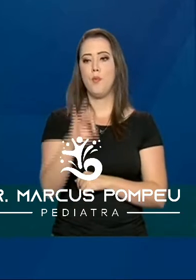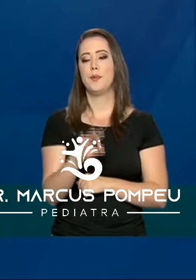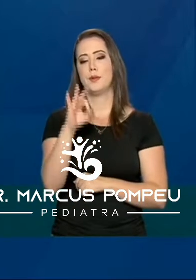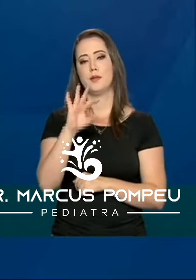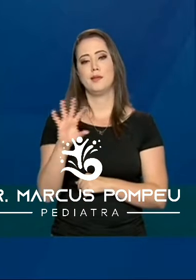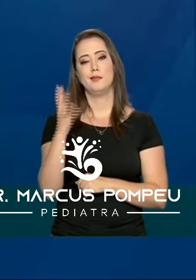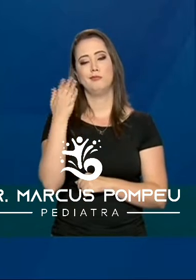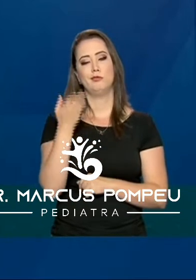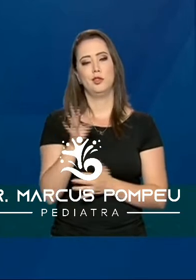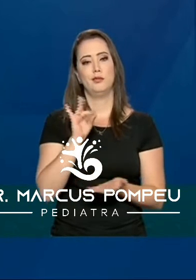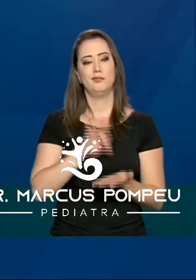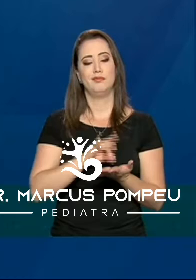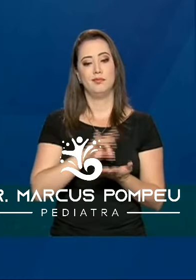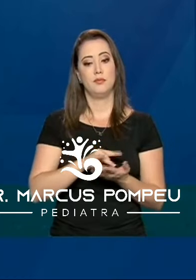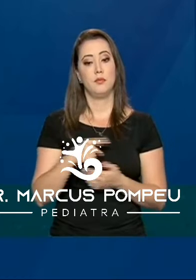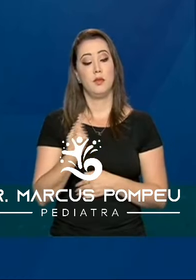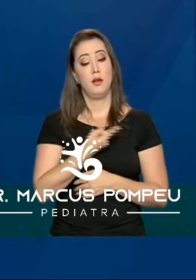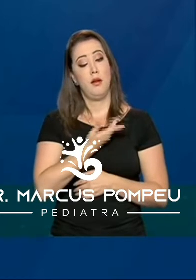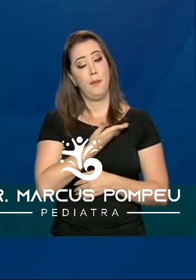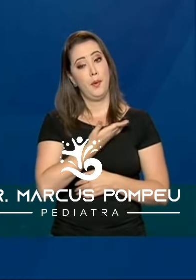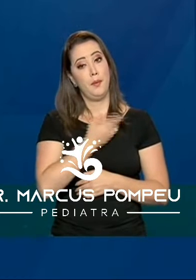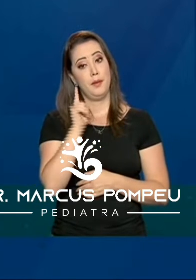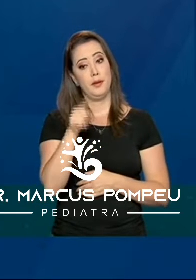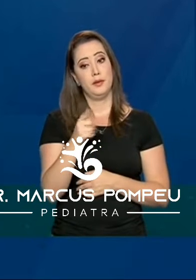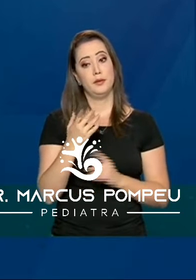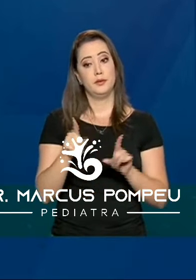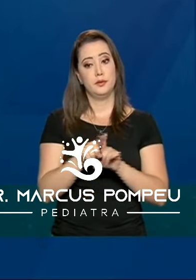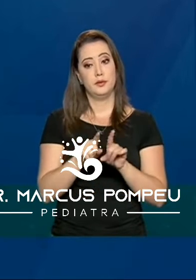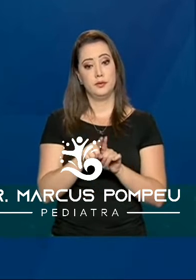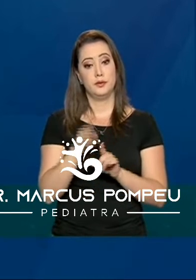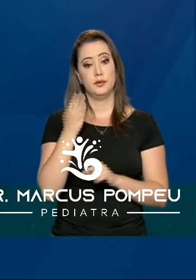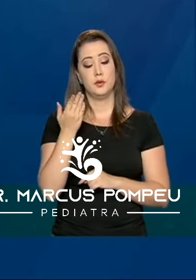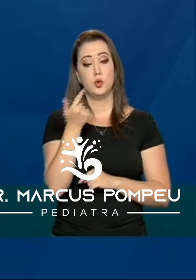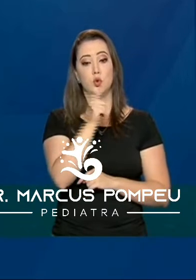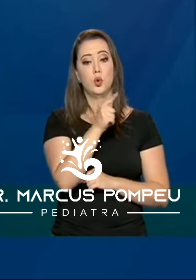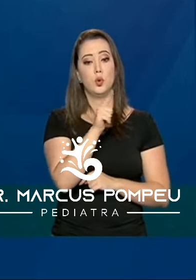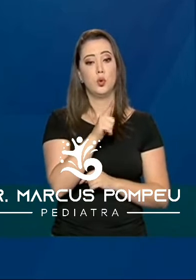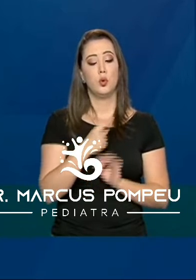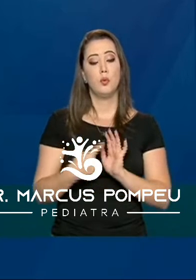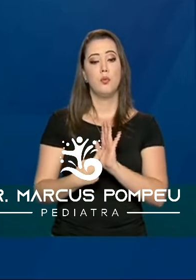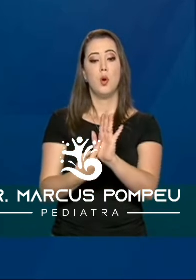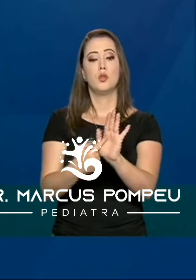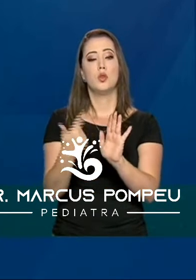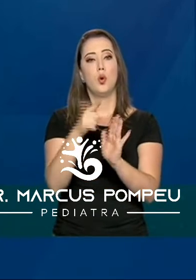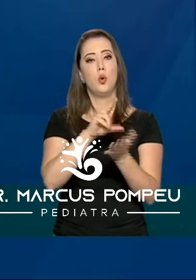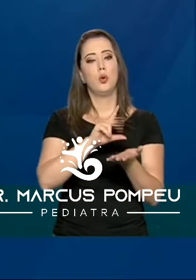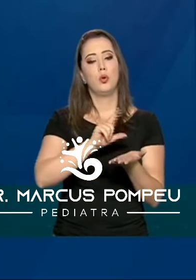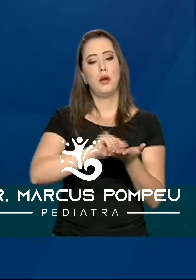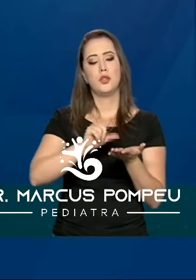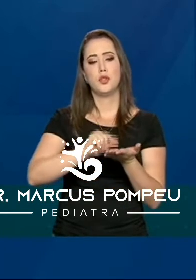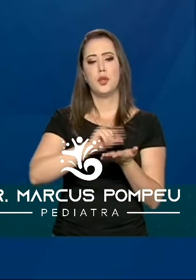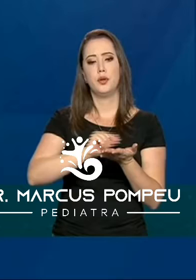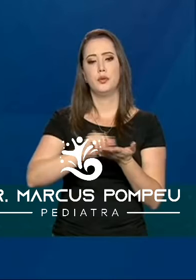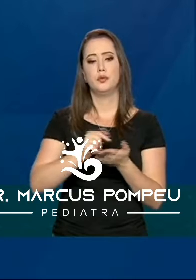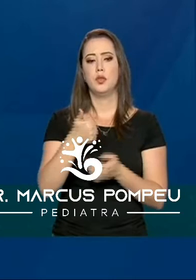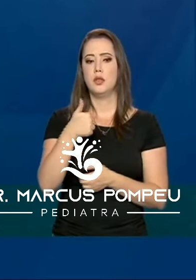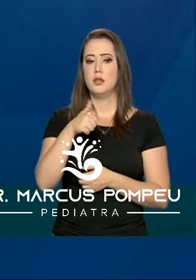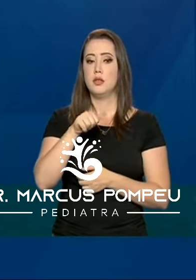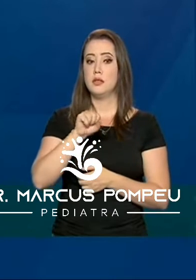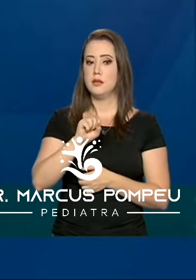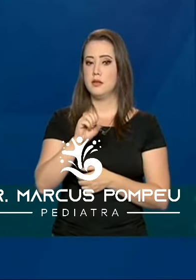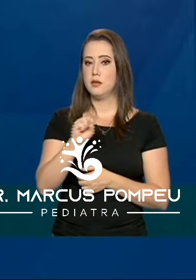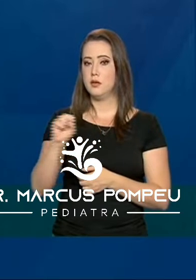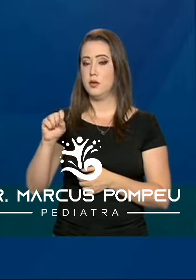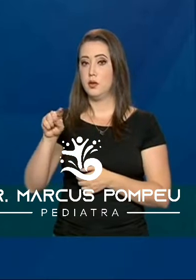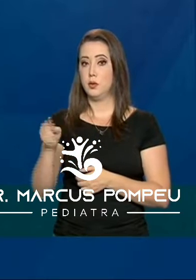que acontece. E aí vem meu amigo, Pantazatos, da Columbia University, e publica esse artigo. Espantoso. 188 mil mortes